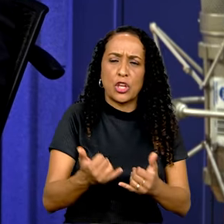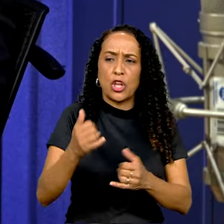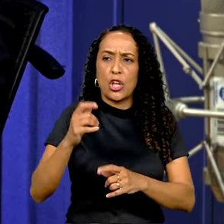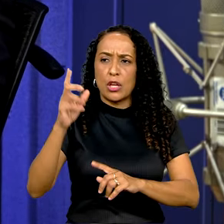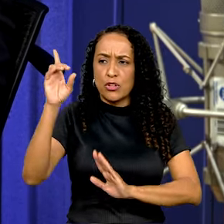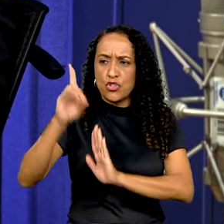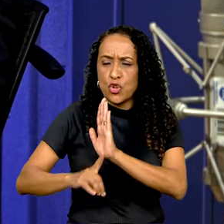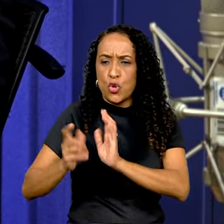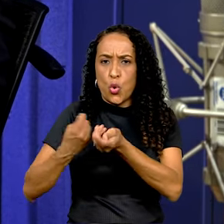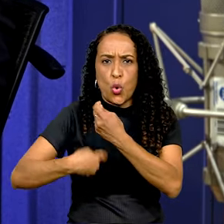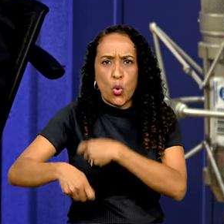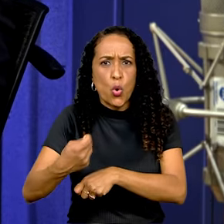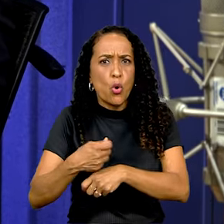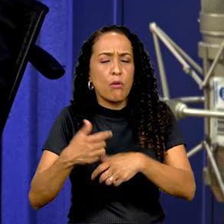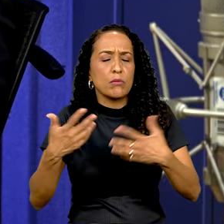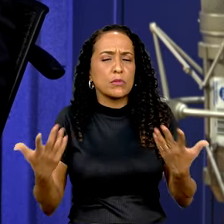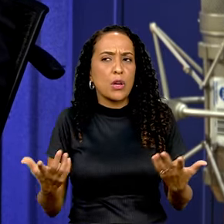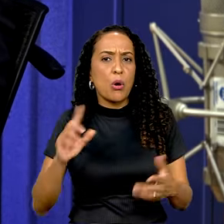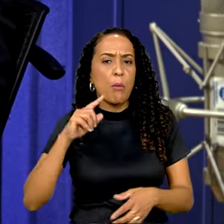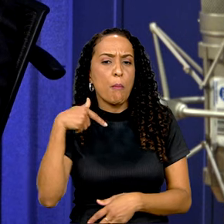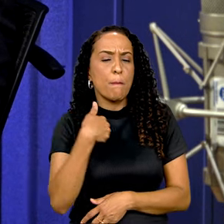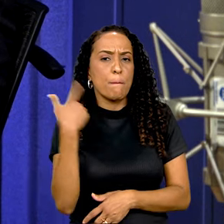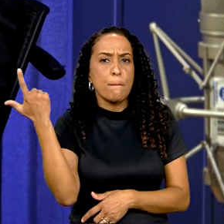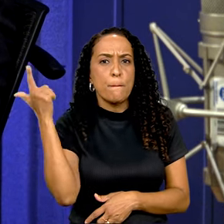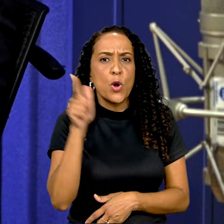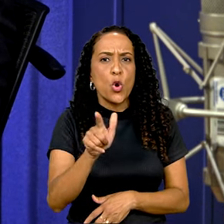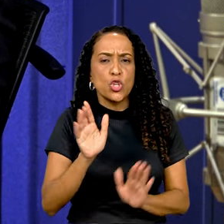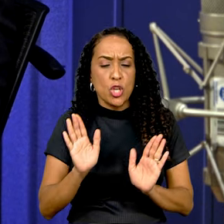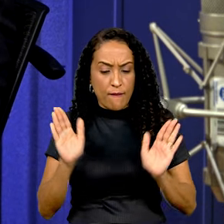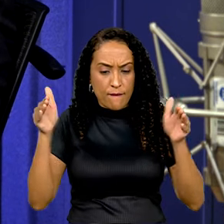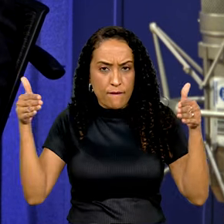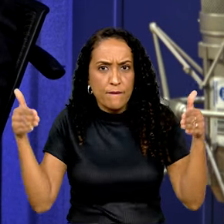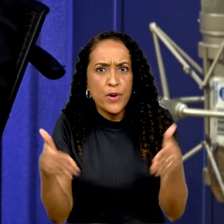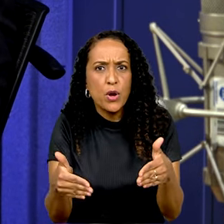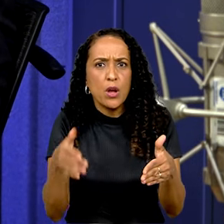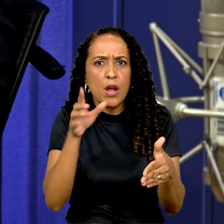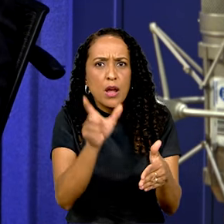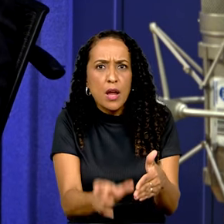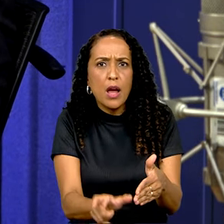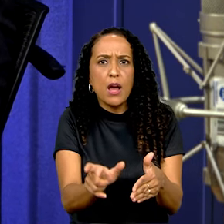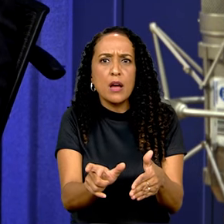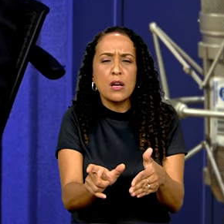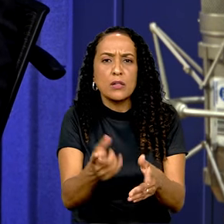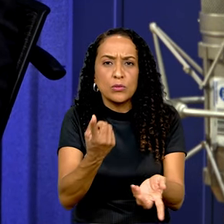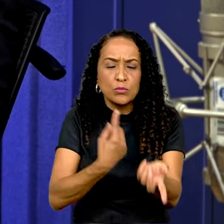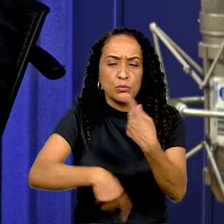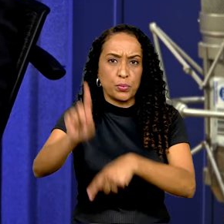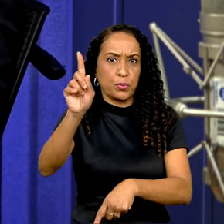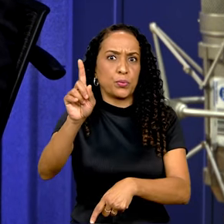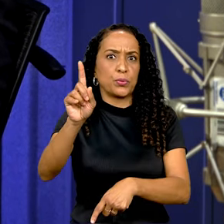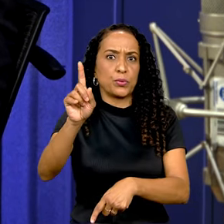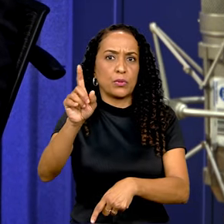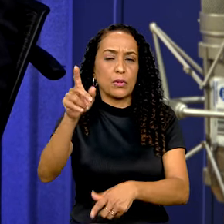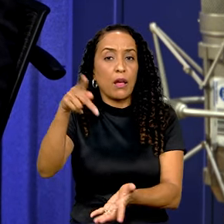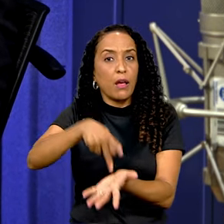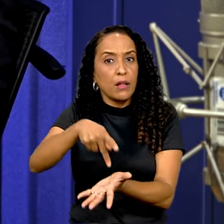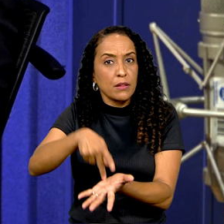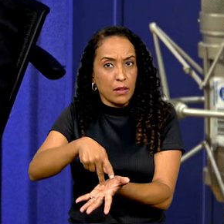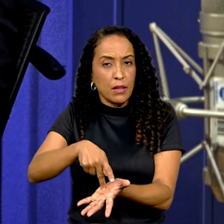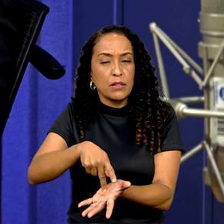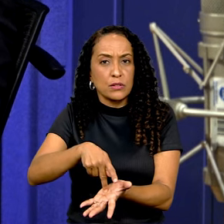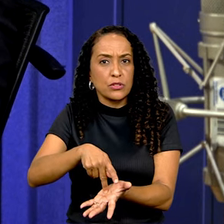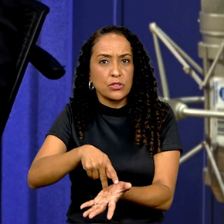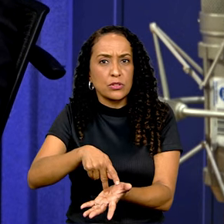também então para a gente conseguir né focar numa superação né dessa dessa